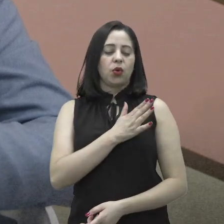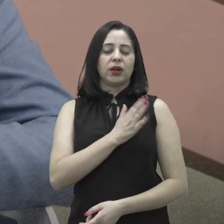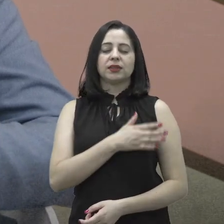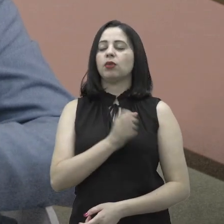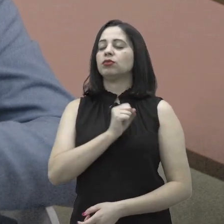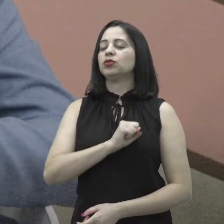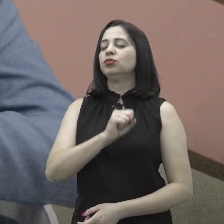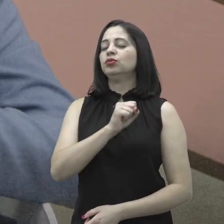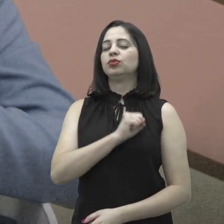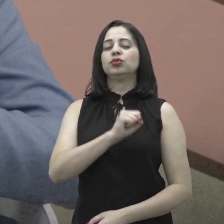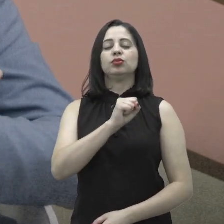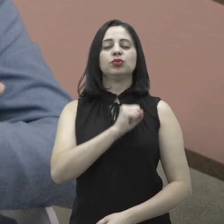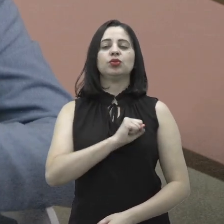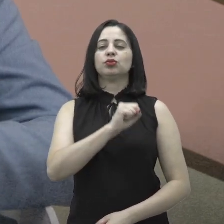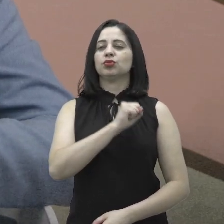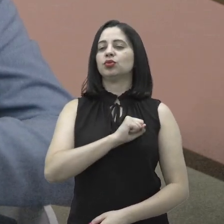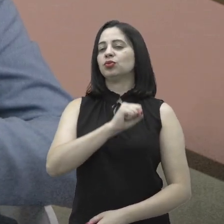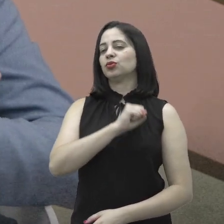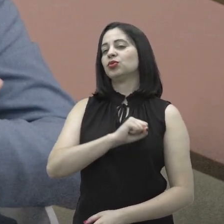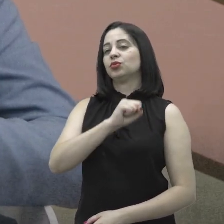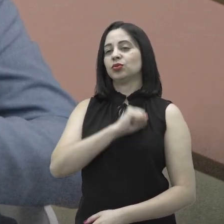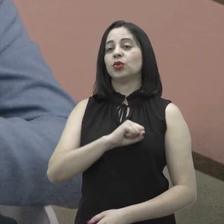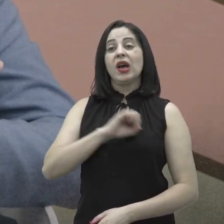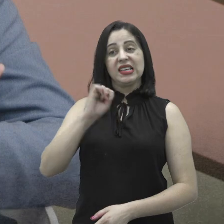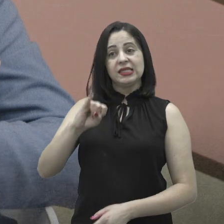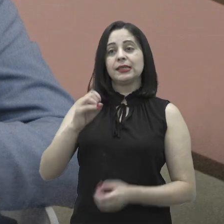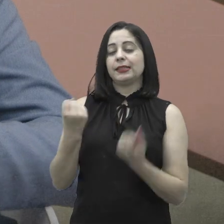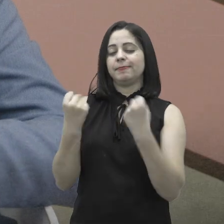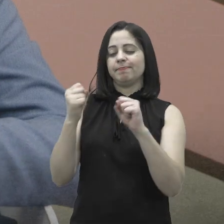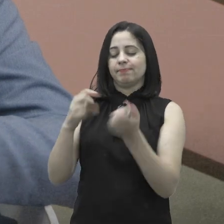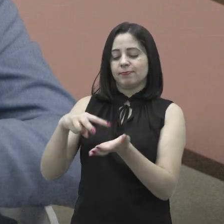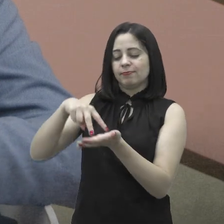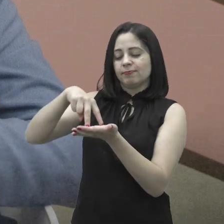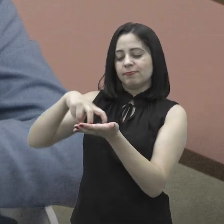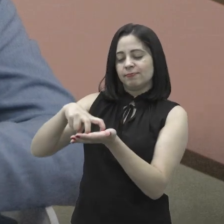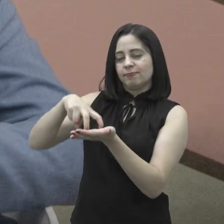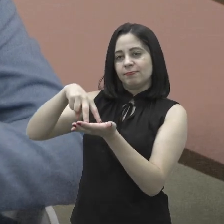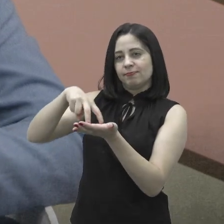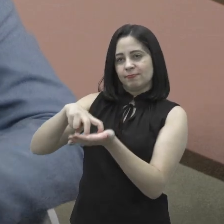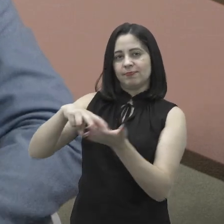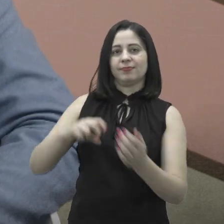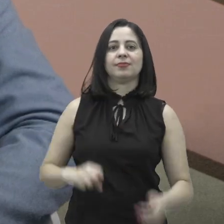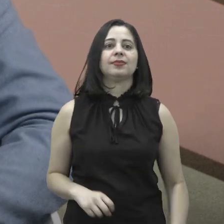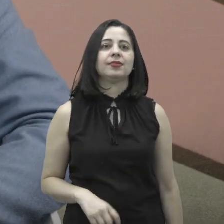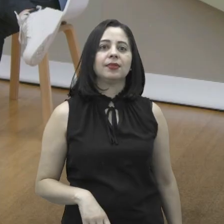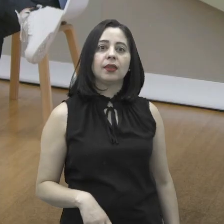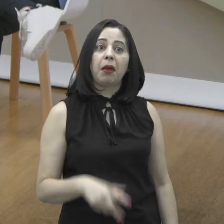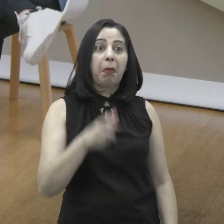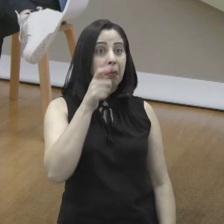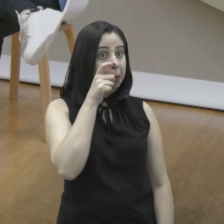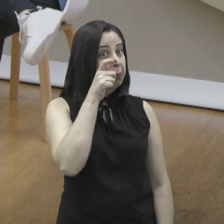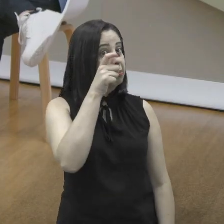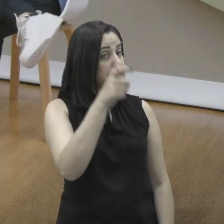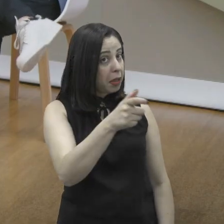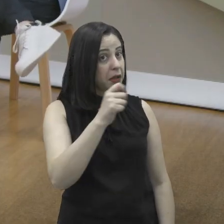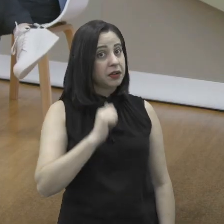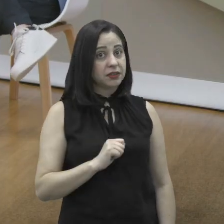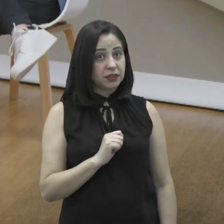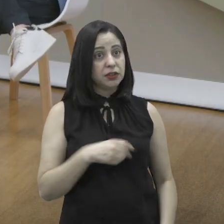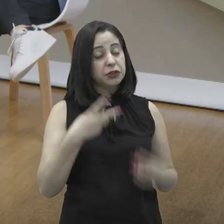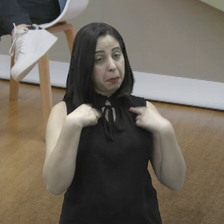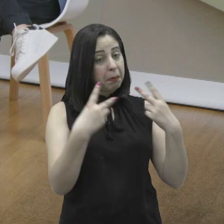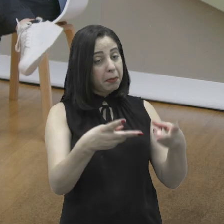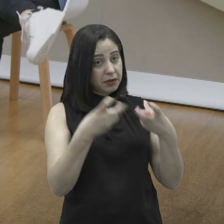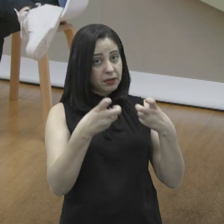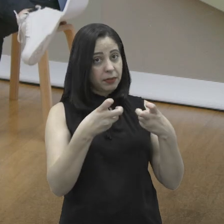para o seu pulmão. Então vai facilitar muito mais o seu dia a dia, você vai conseguir viver com uma qualidade de vida bem melhor. Gente, olha que interessante, a gente percebe que a